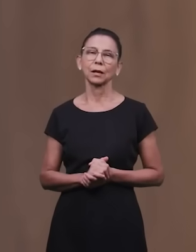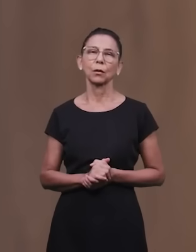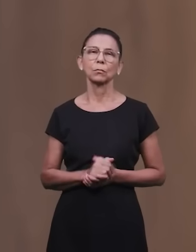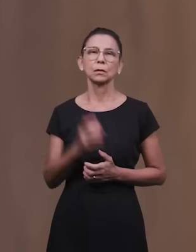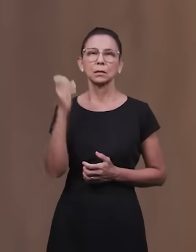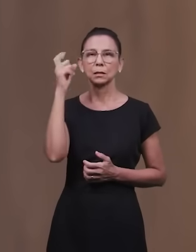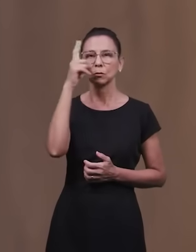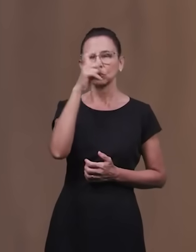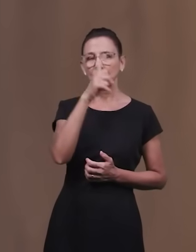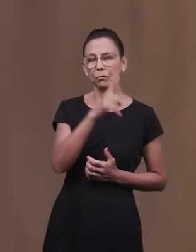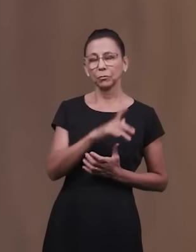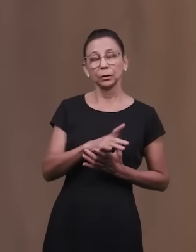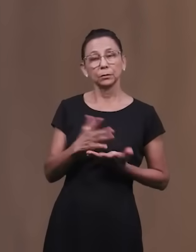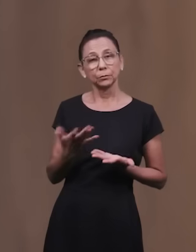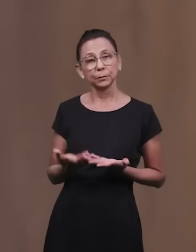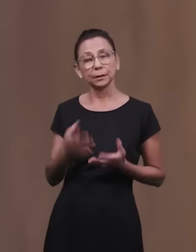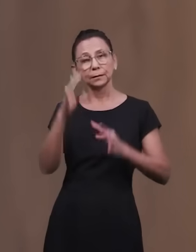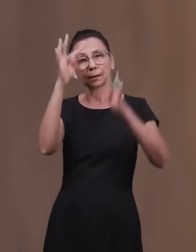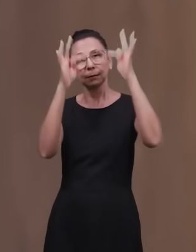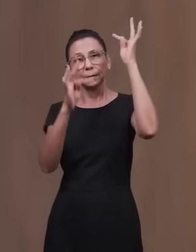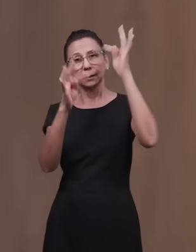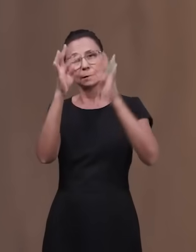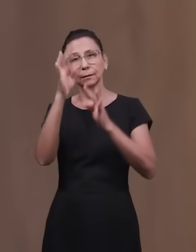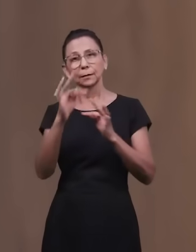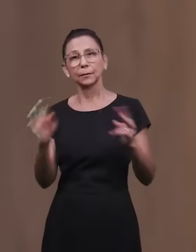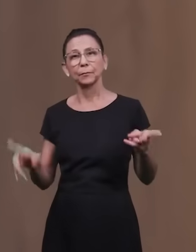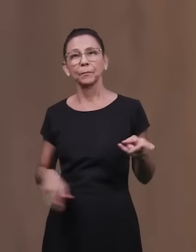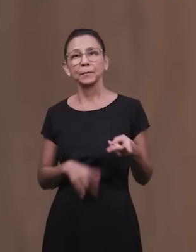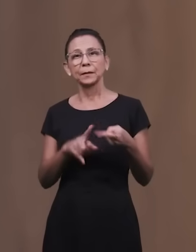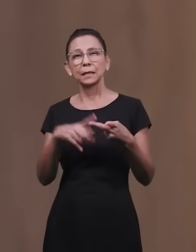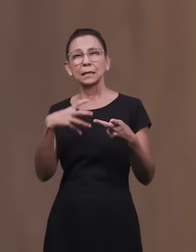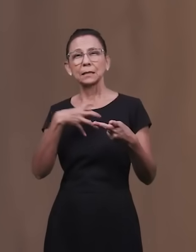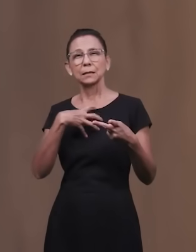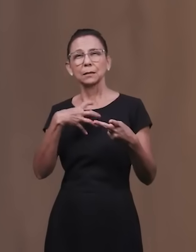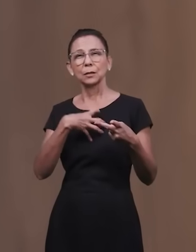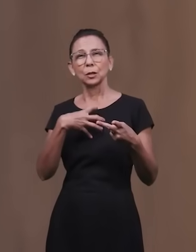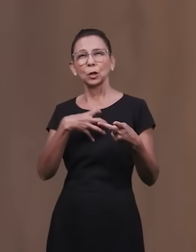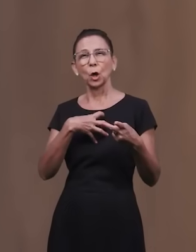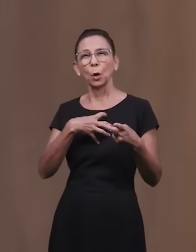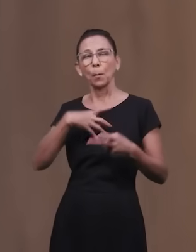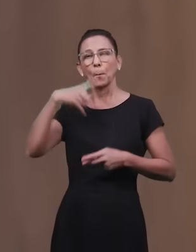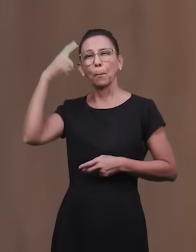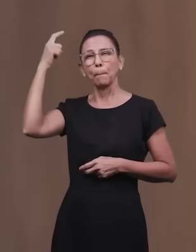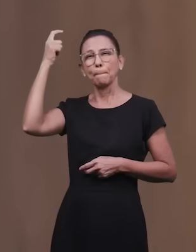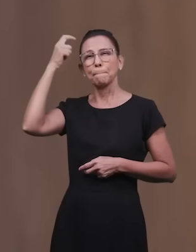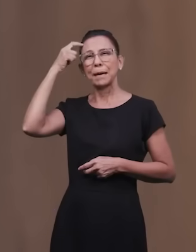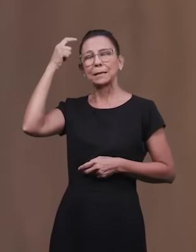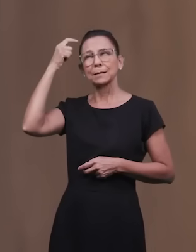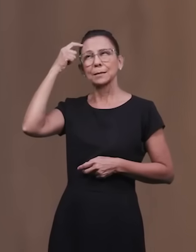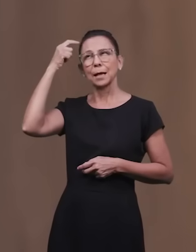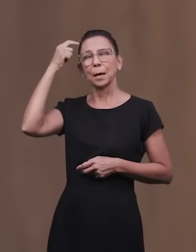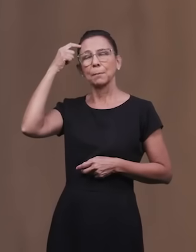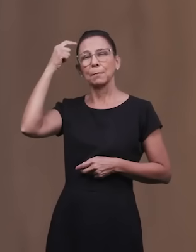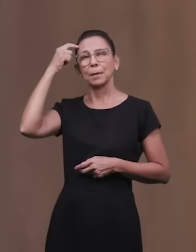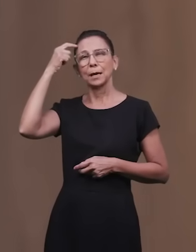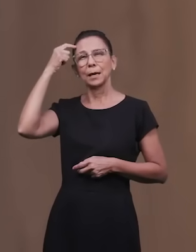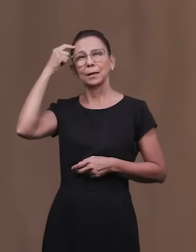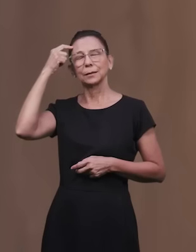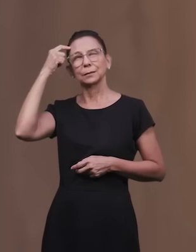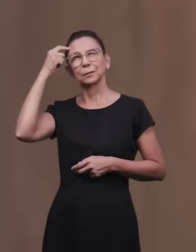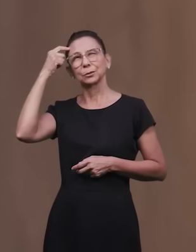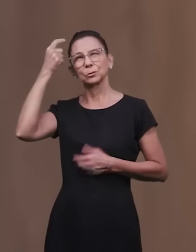Ok? Então, incomoda muito. Um outro sintoma que incomoda demais são os pensamentos